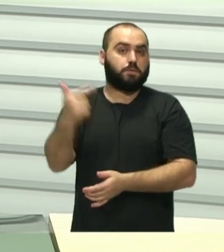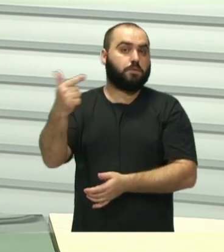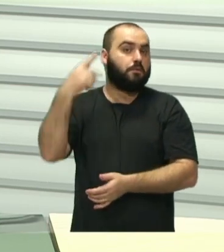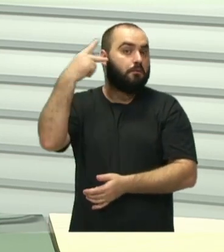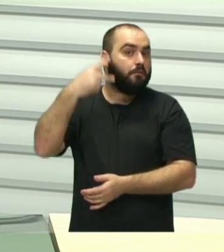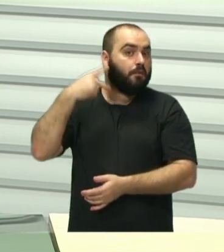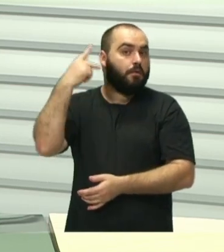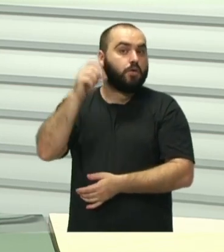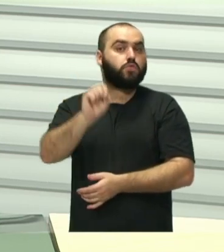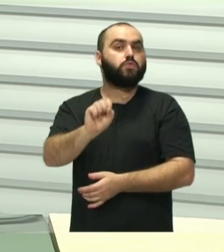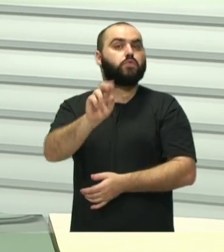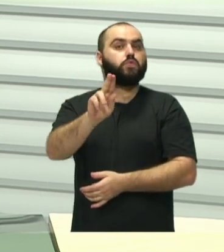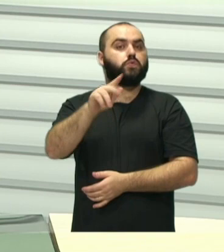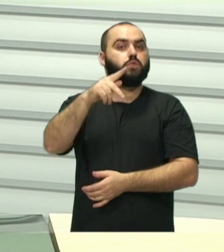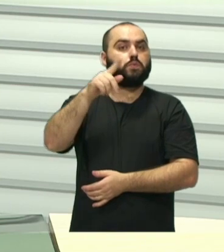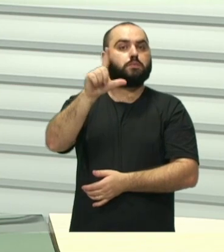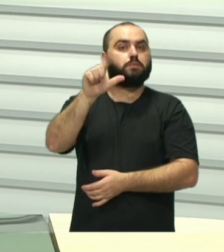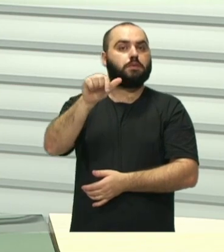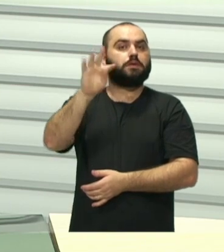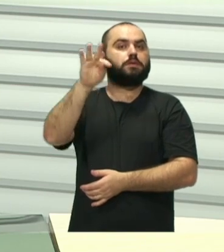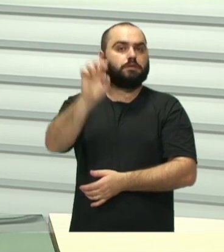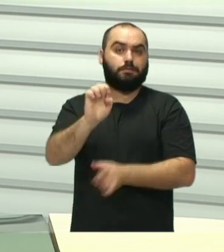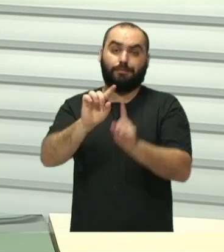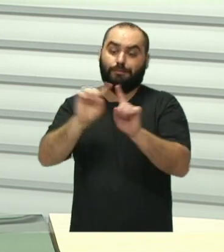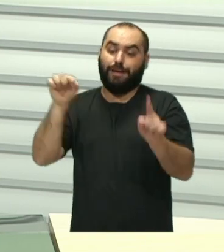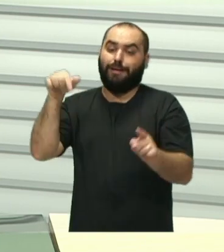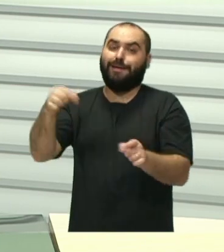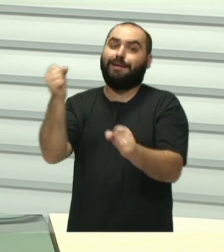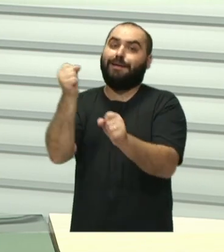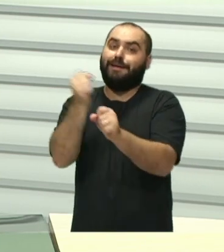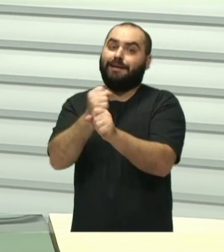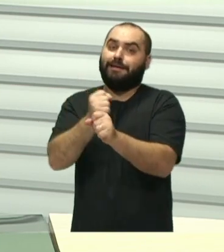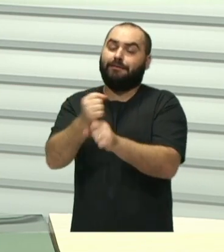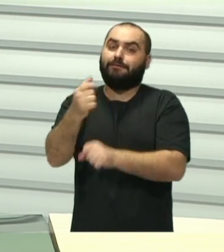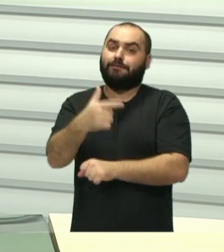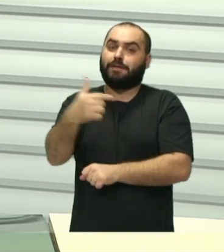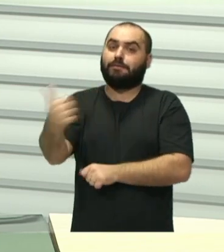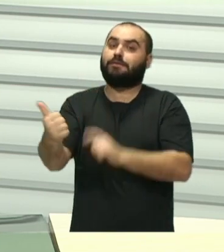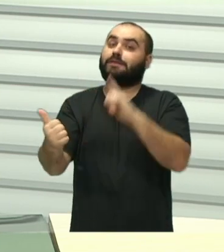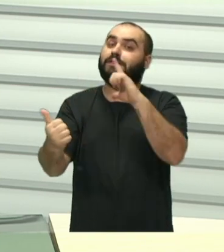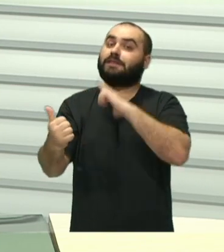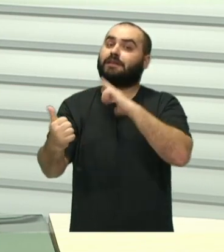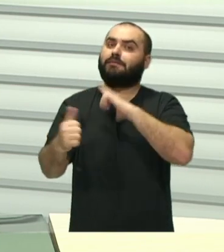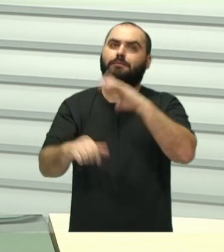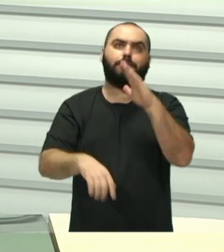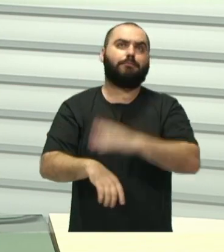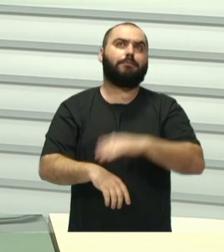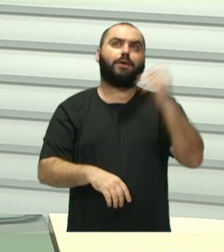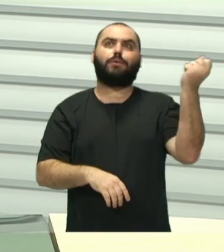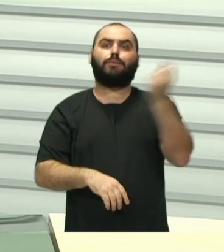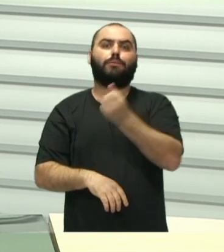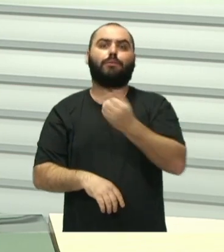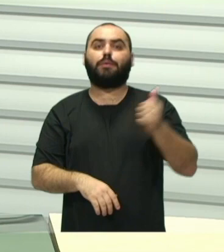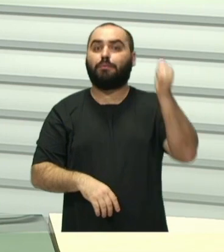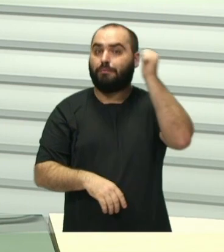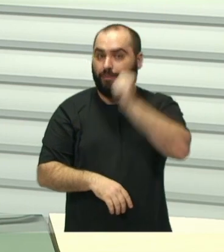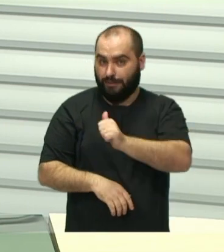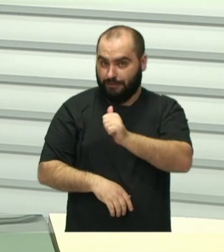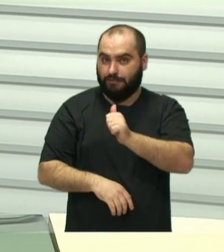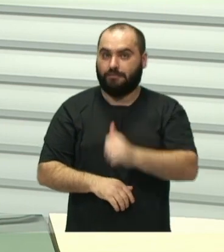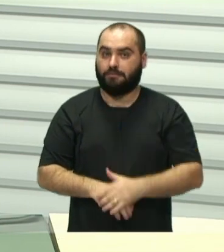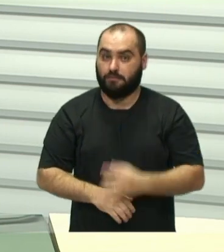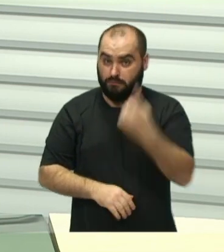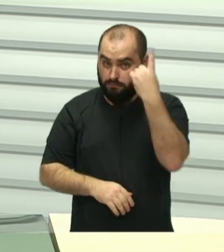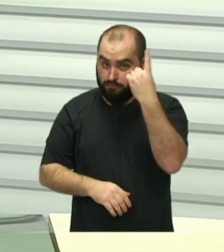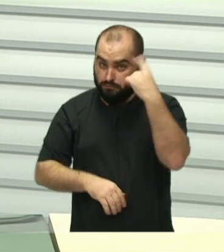também que foi nesse ano de 2001 que nós tivemos a maior bancada feminina aqui na cama né considerando os rodízios